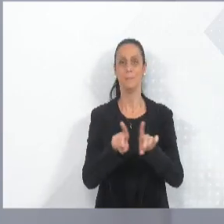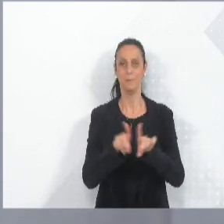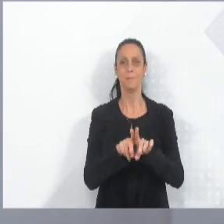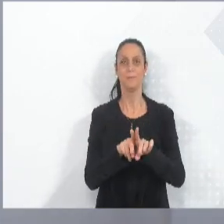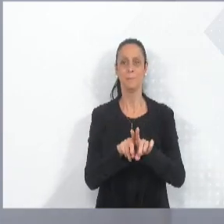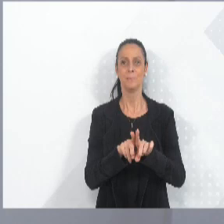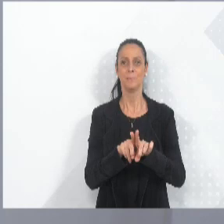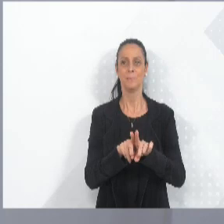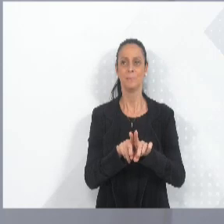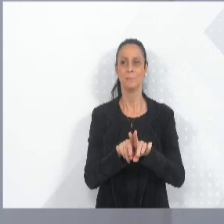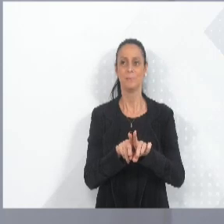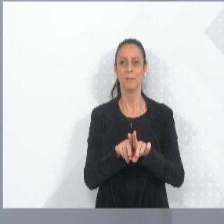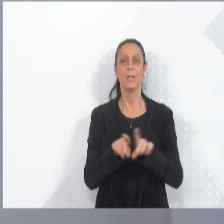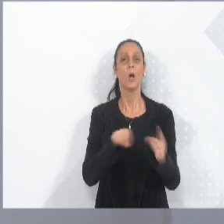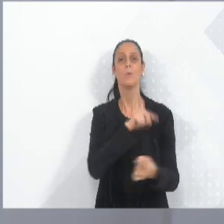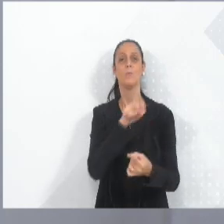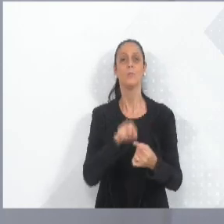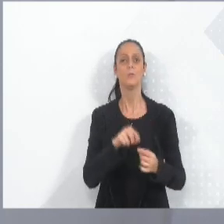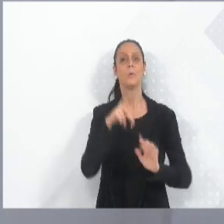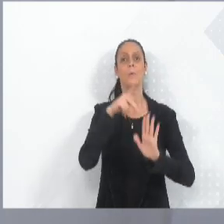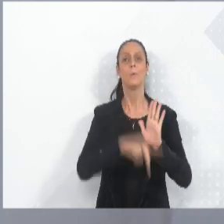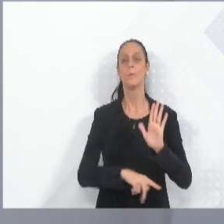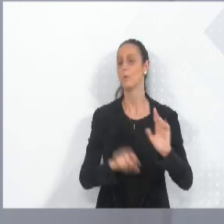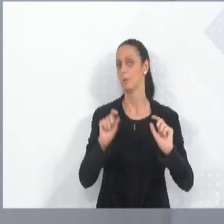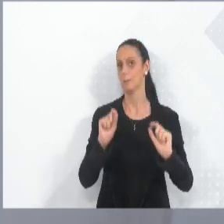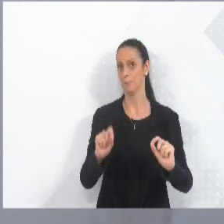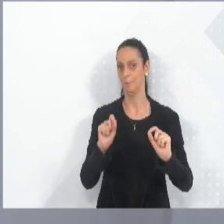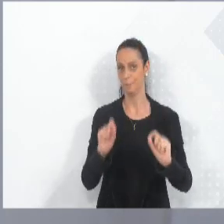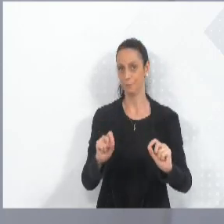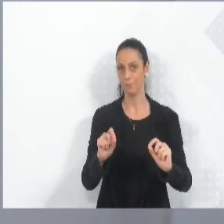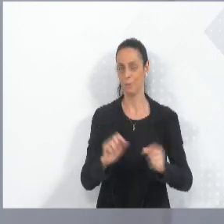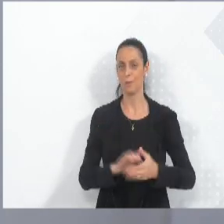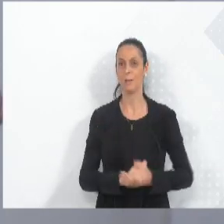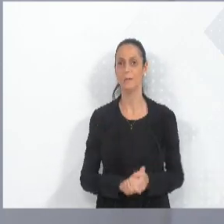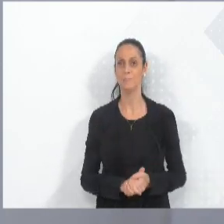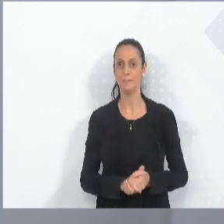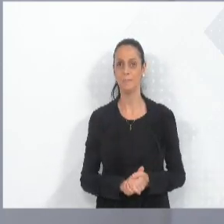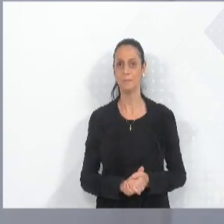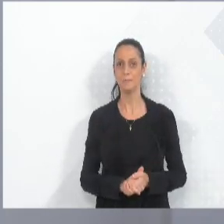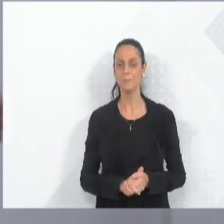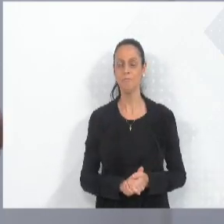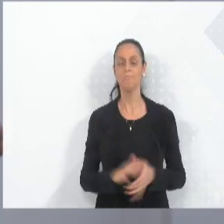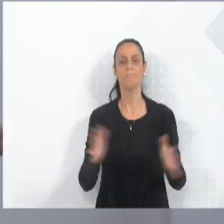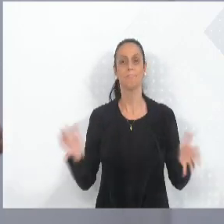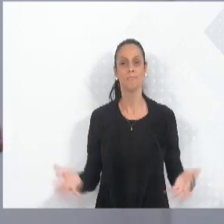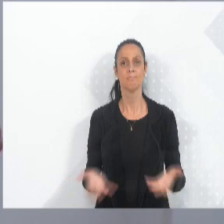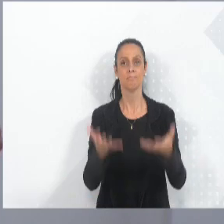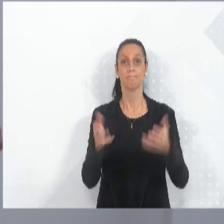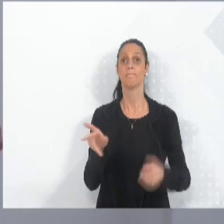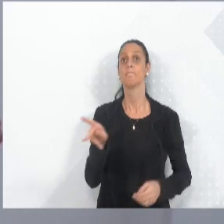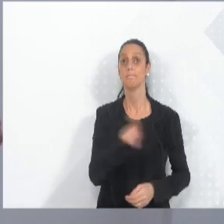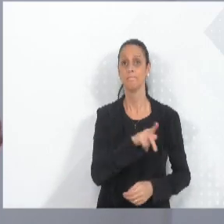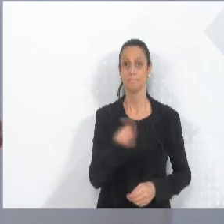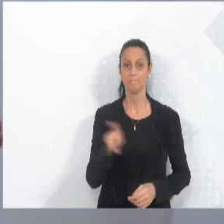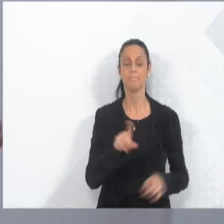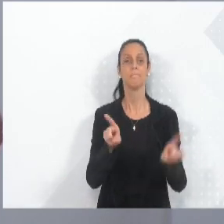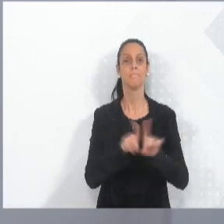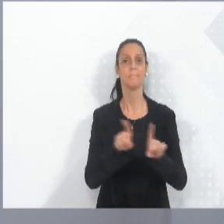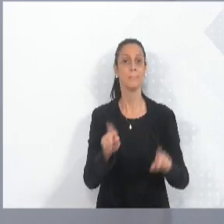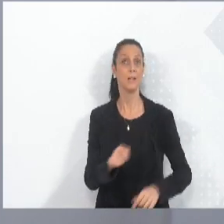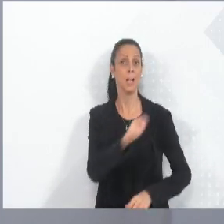incrível o objetivo do projeto esse projeto é estimular professores e